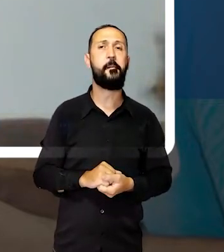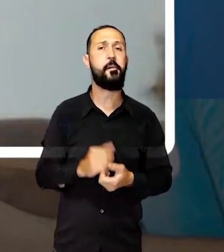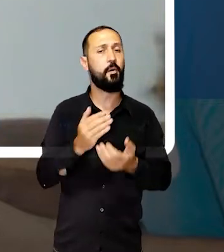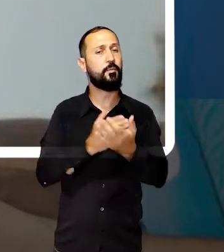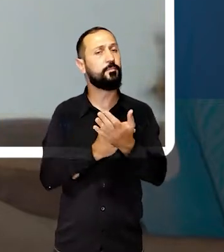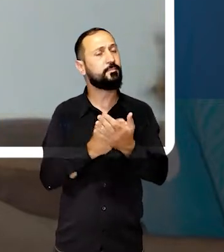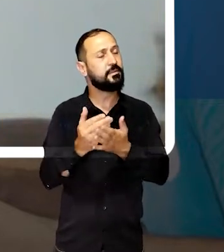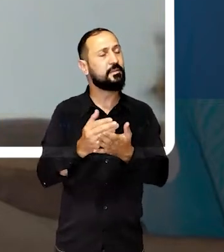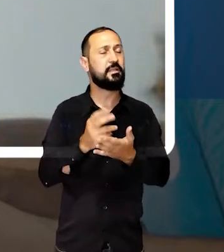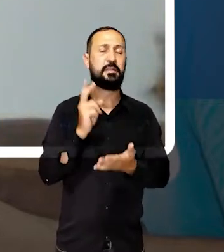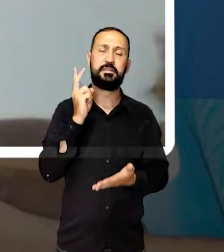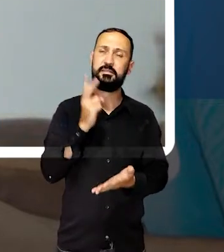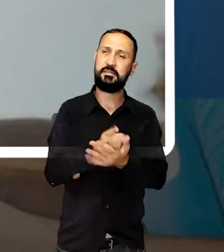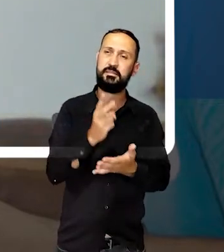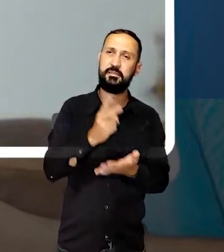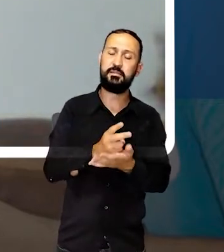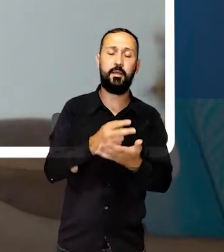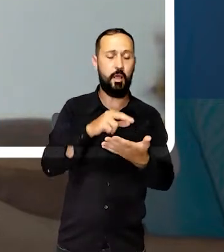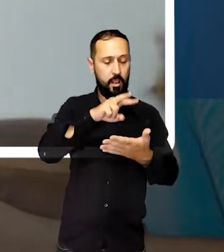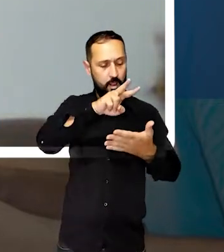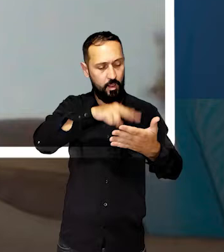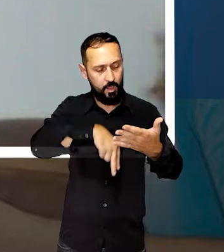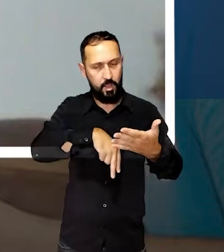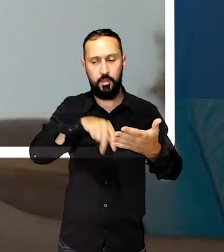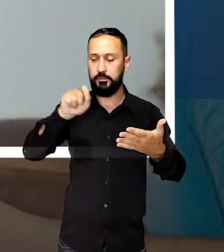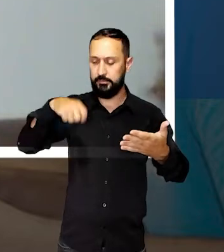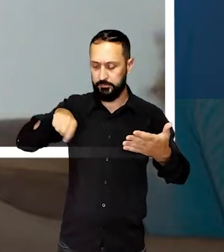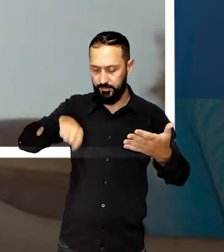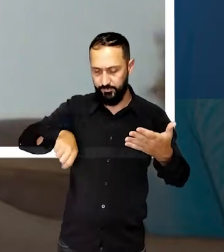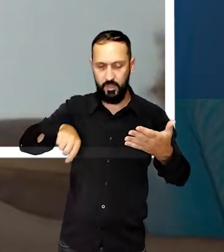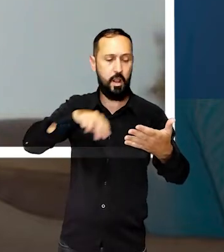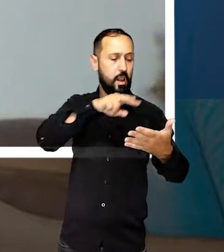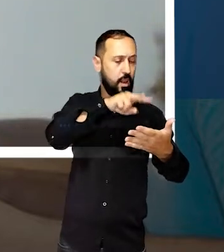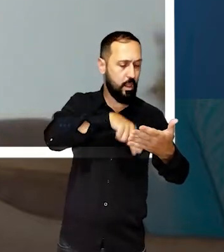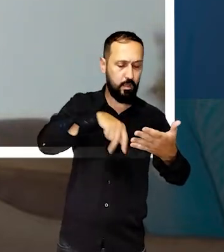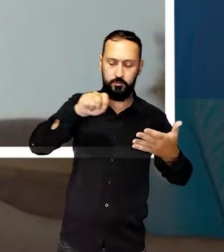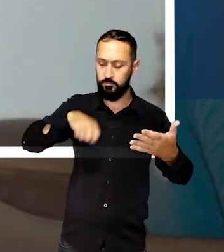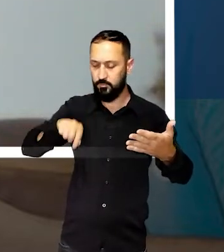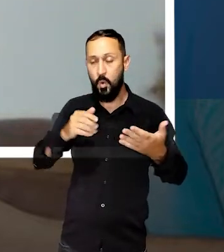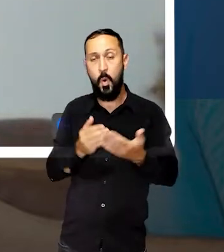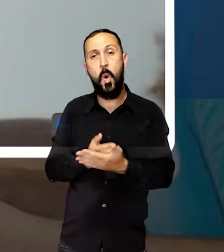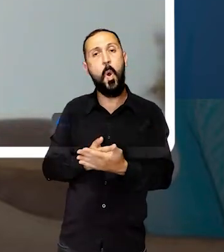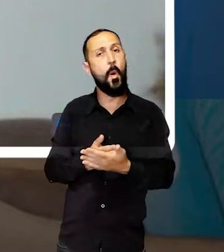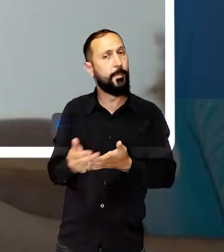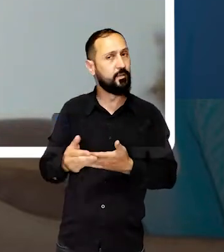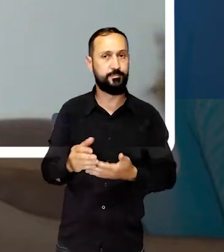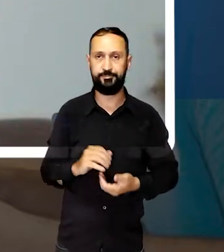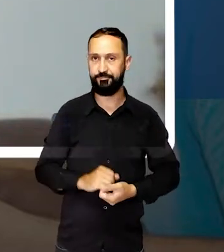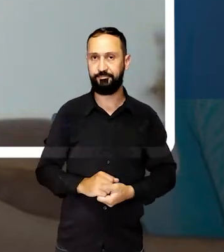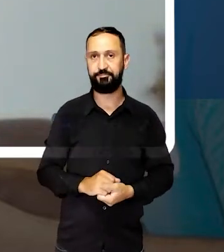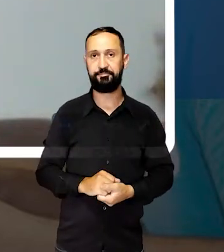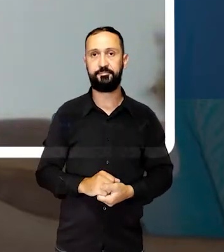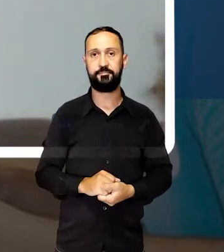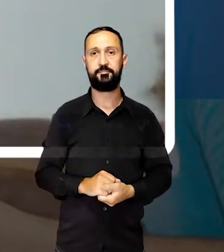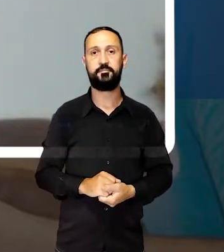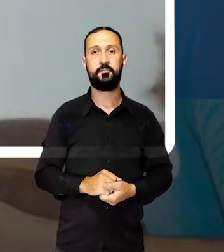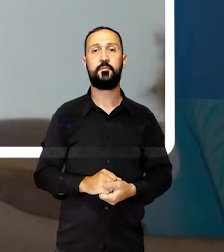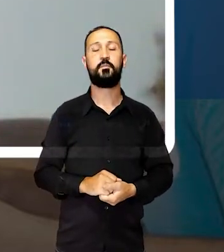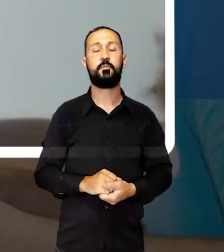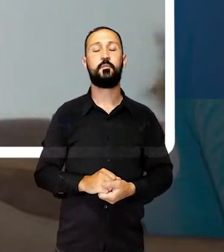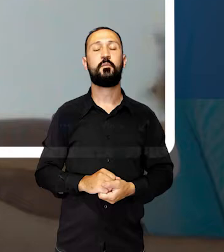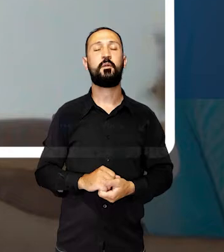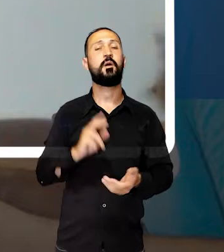Começar é sempre ler, escrever, dar os primeiros passos